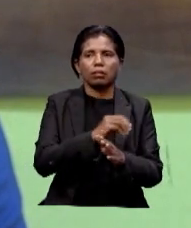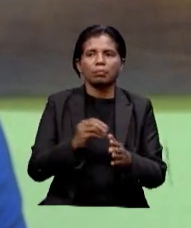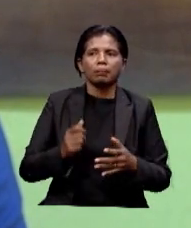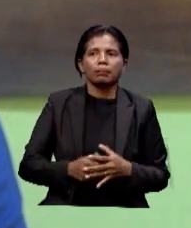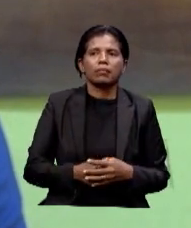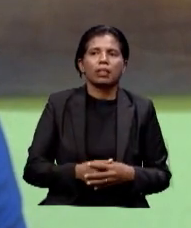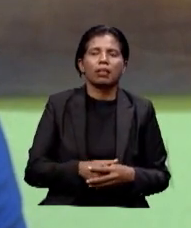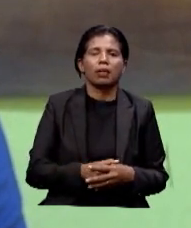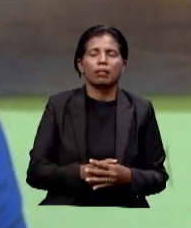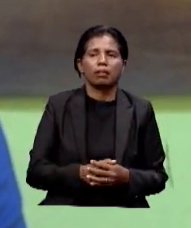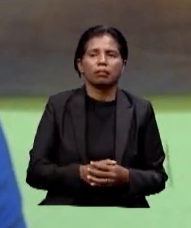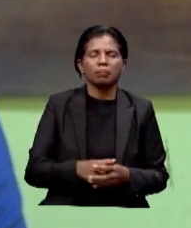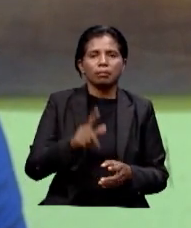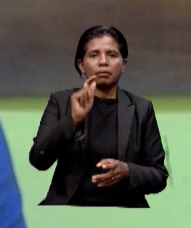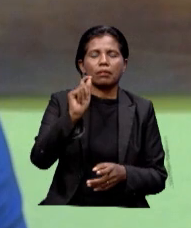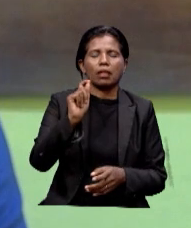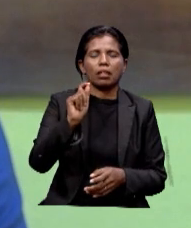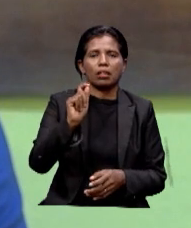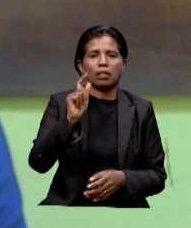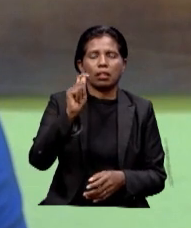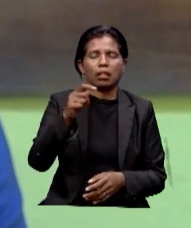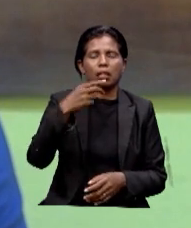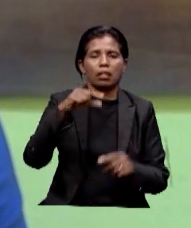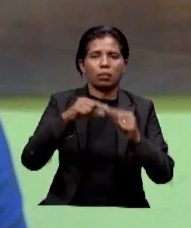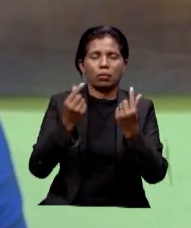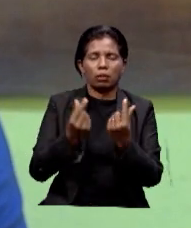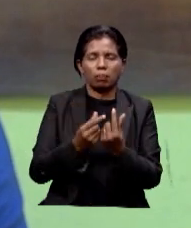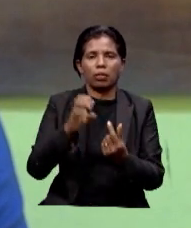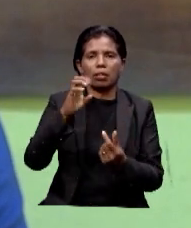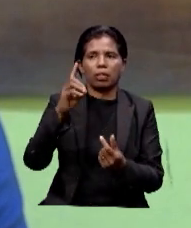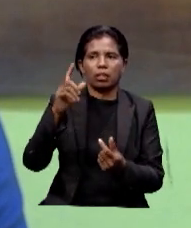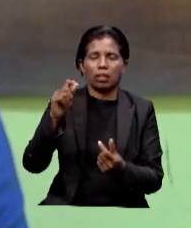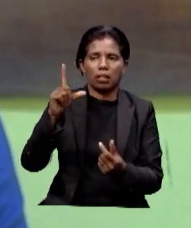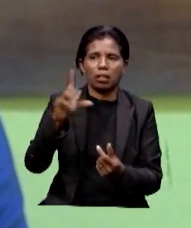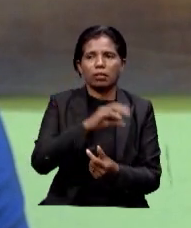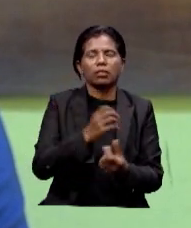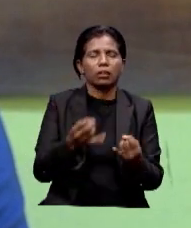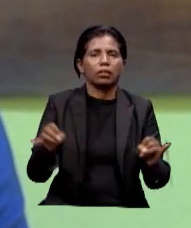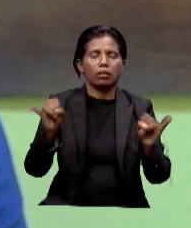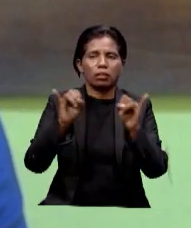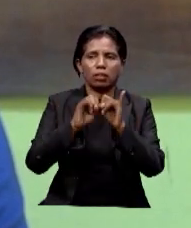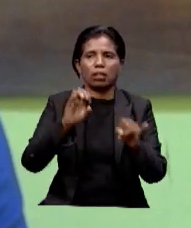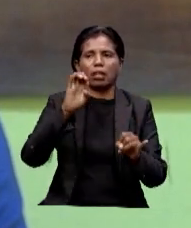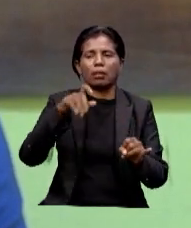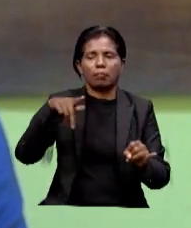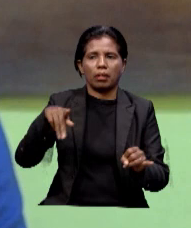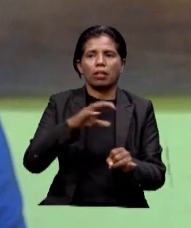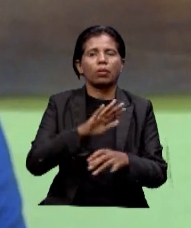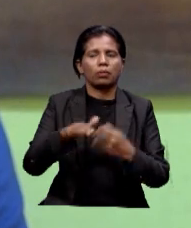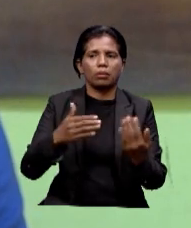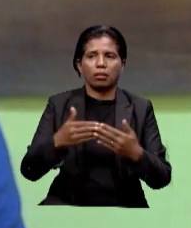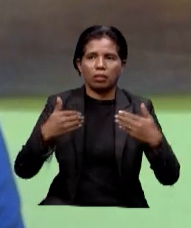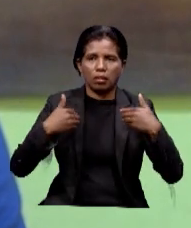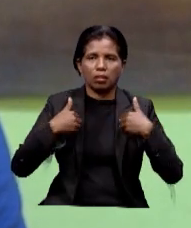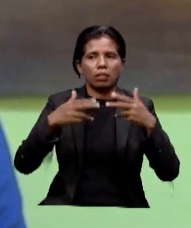ba nasa deteli ba institusi CEP sira hutu tu nebe ihane onen